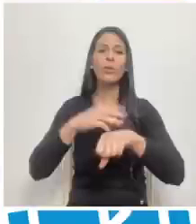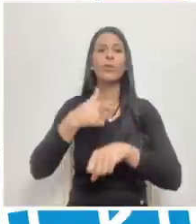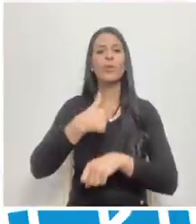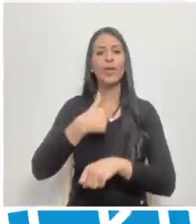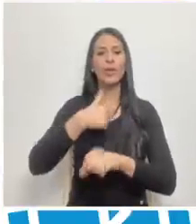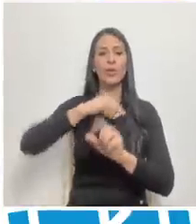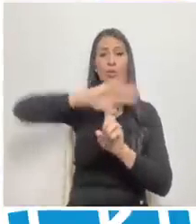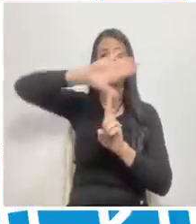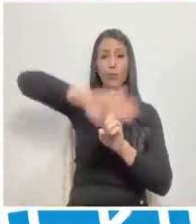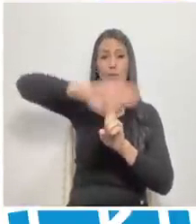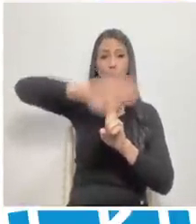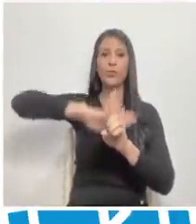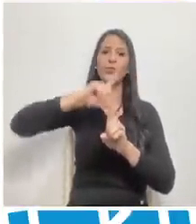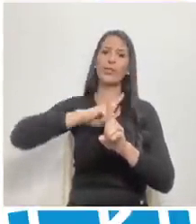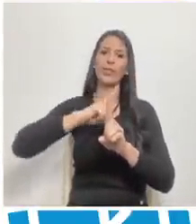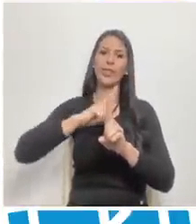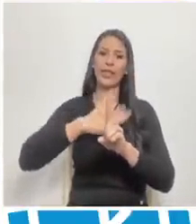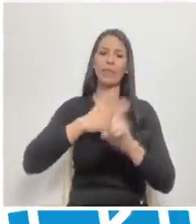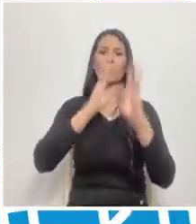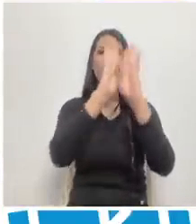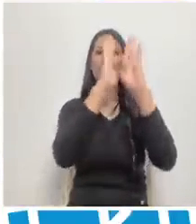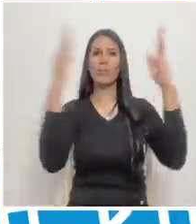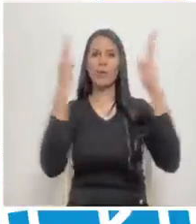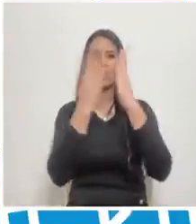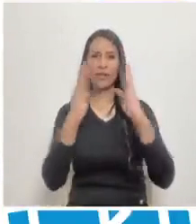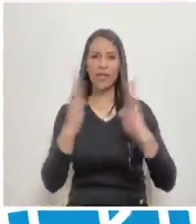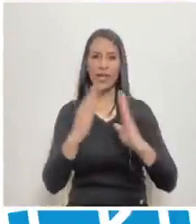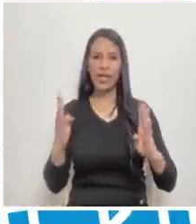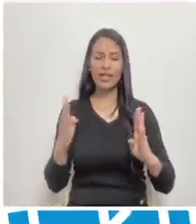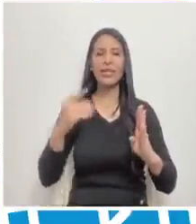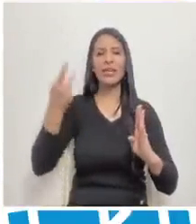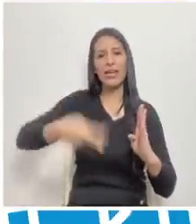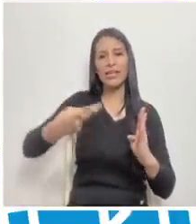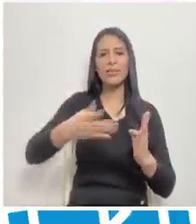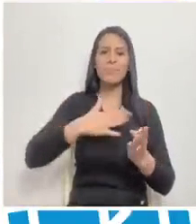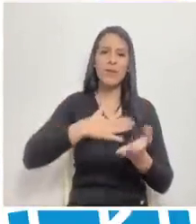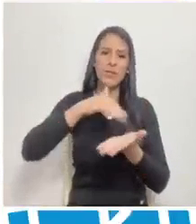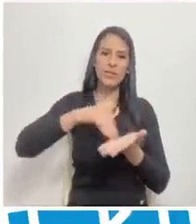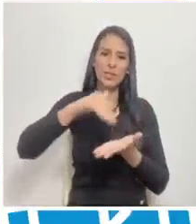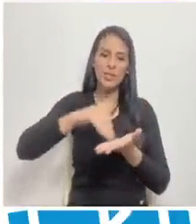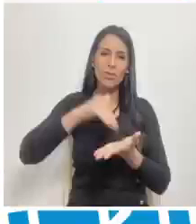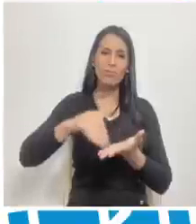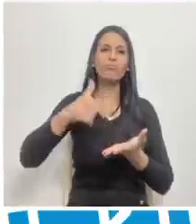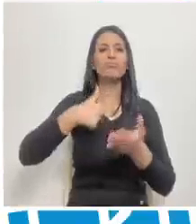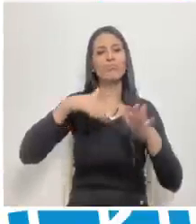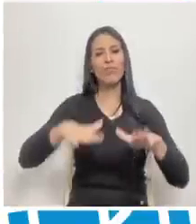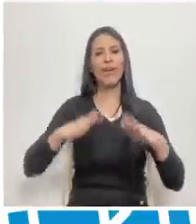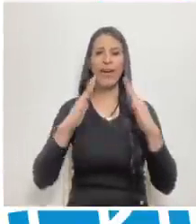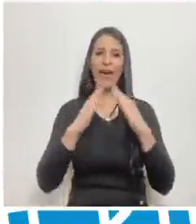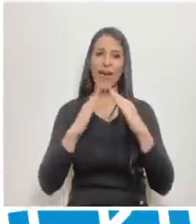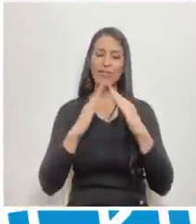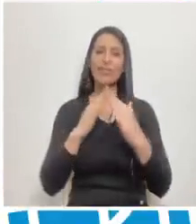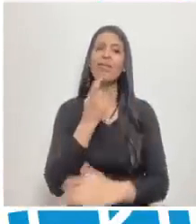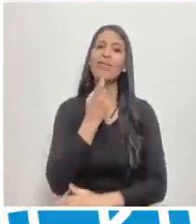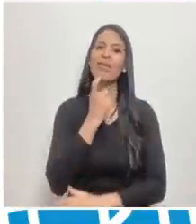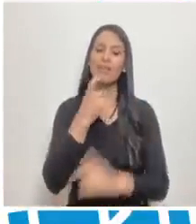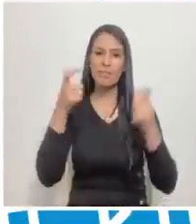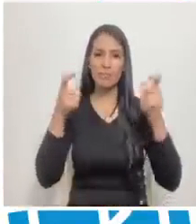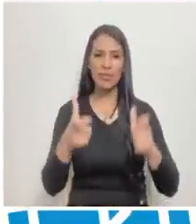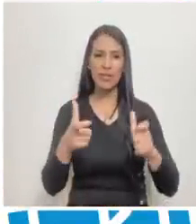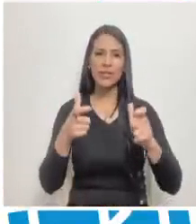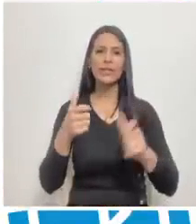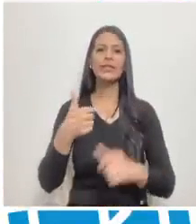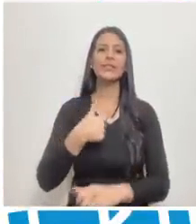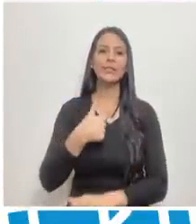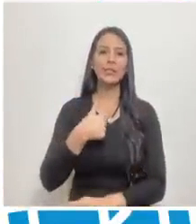eu tenho a biblioteca do meu escritório, estou na minha casa de Campinas, estou usando uma